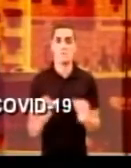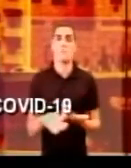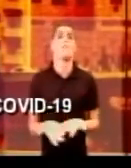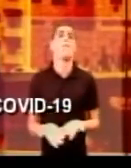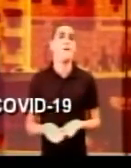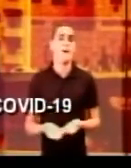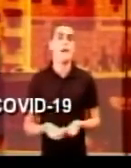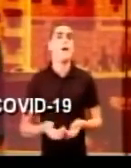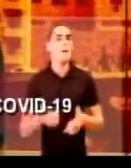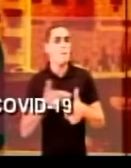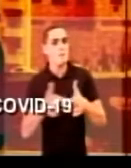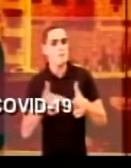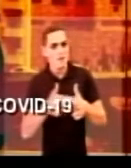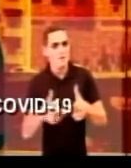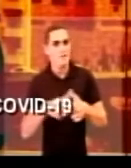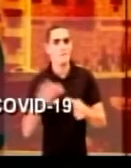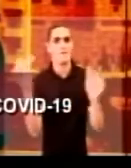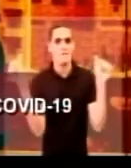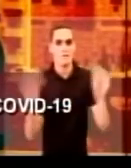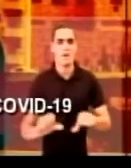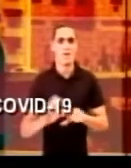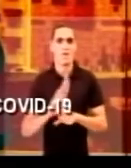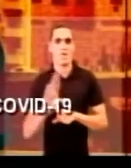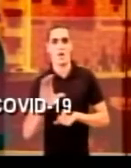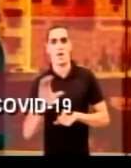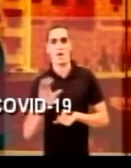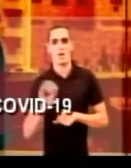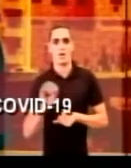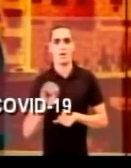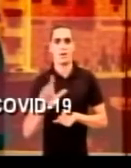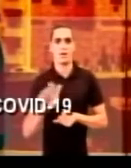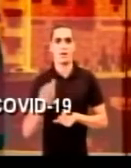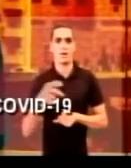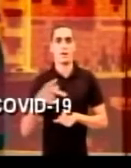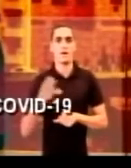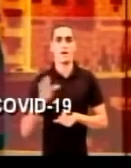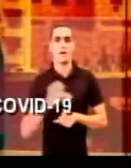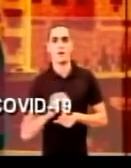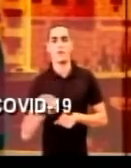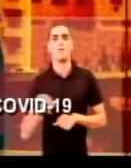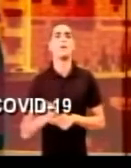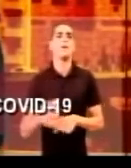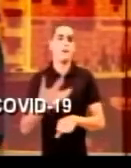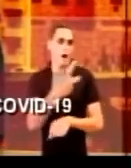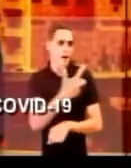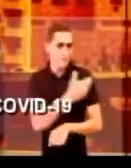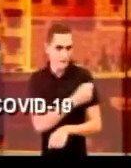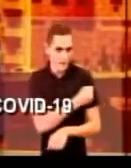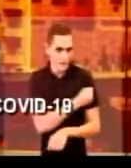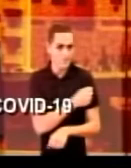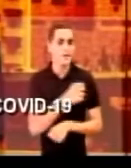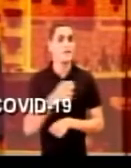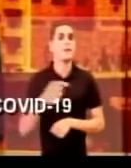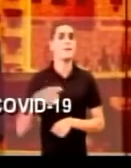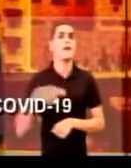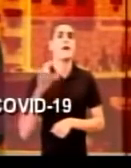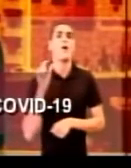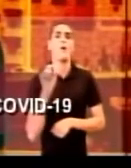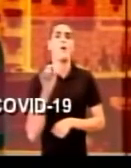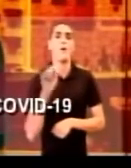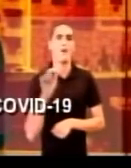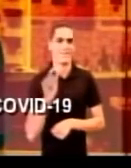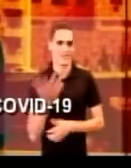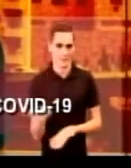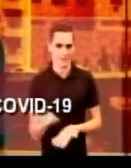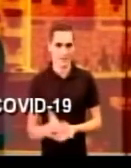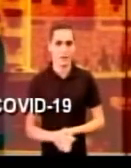vacina, como vocês mostraram, ela tem 100% de confiabilidade